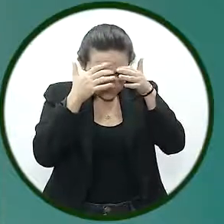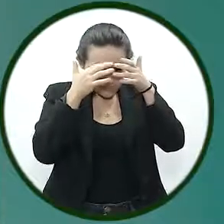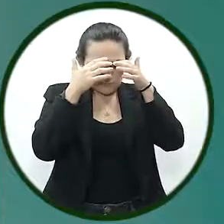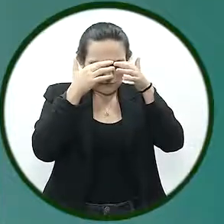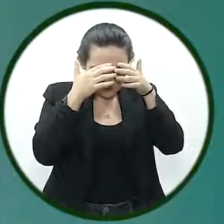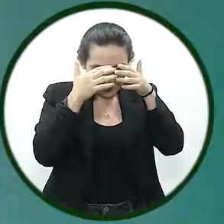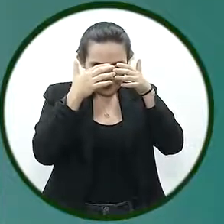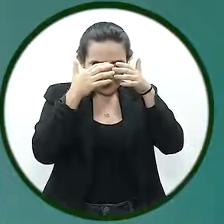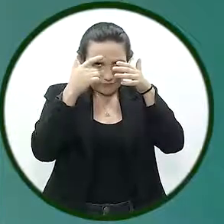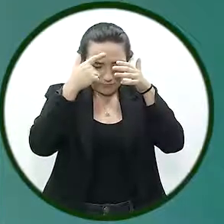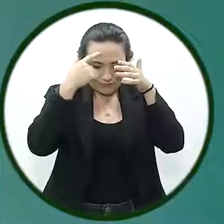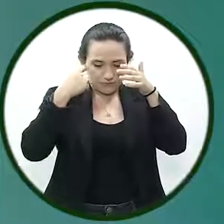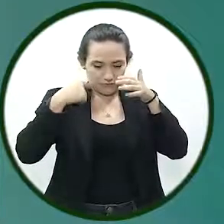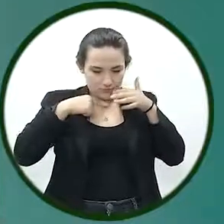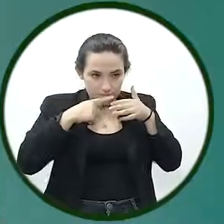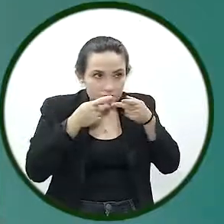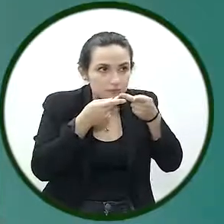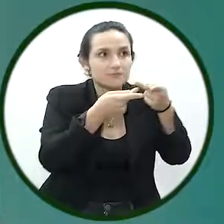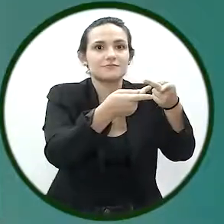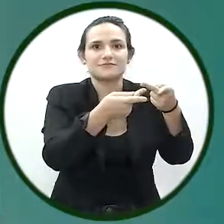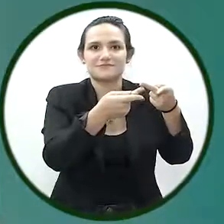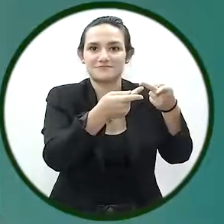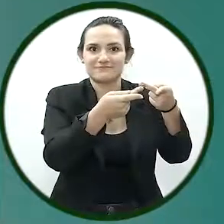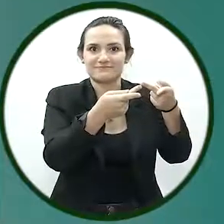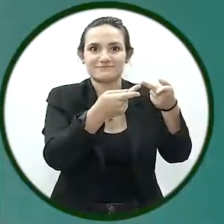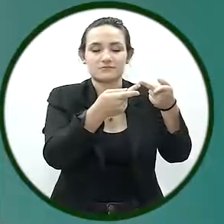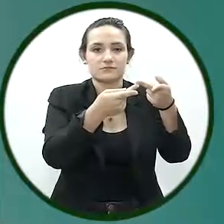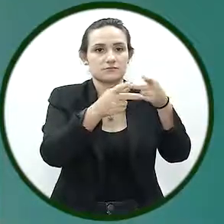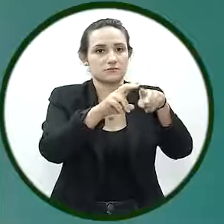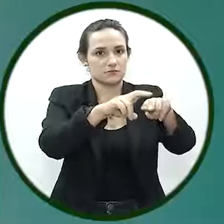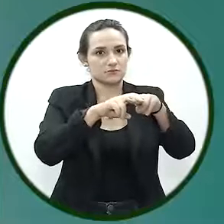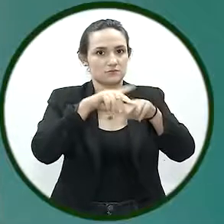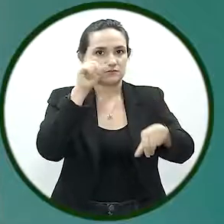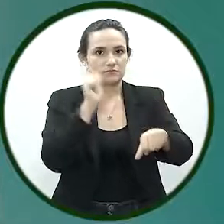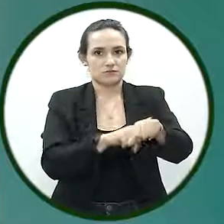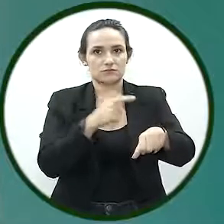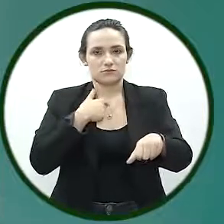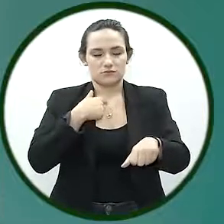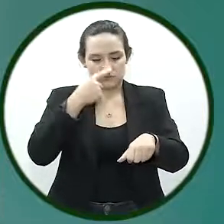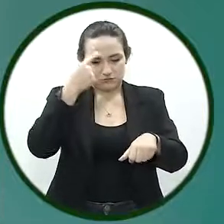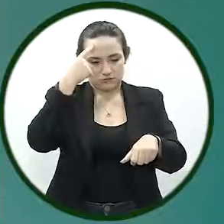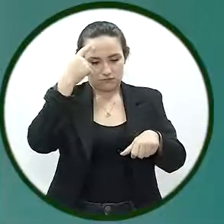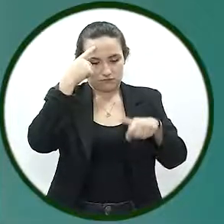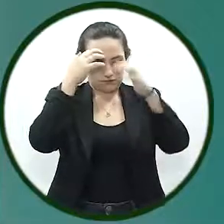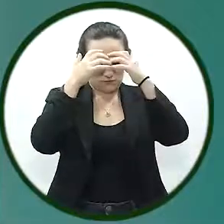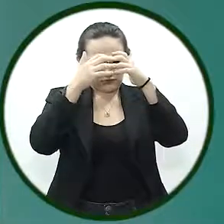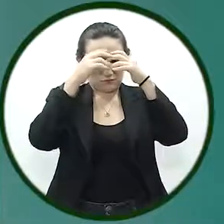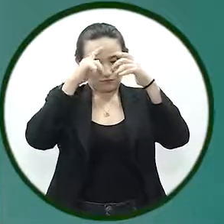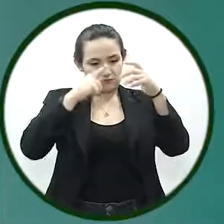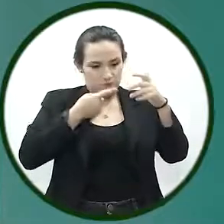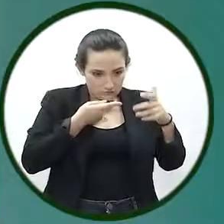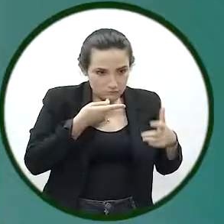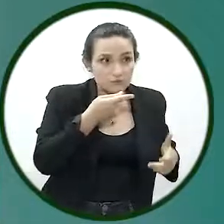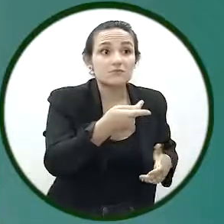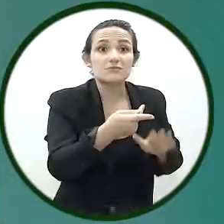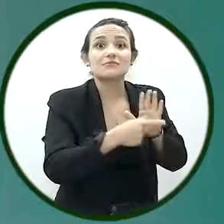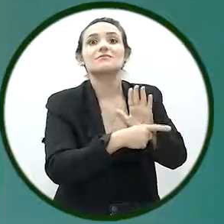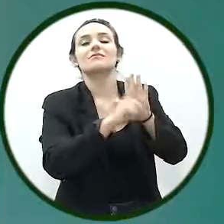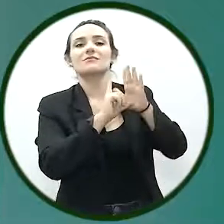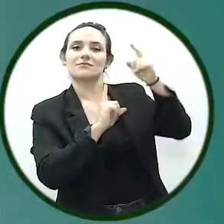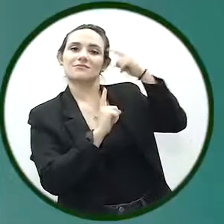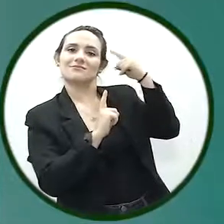Então, quando o indivíduo me fala a respeito de algo, ele